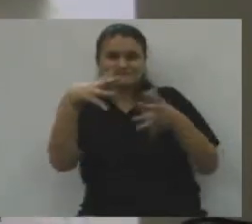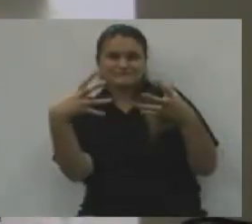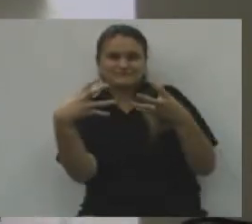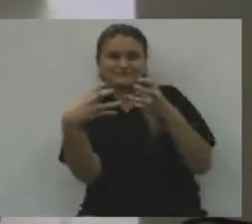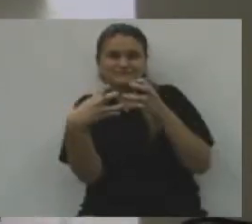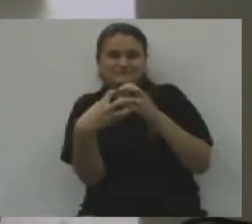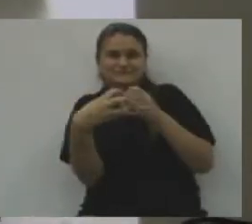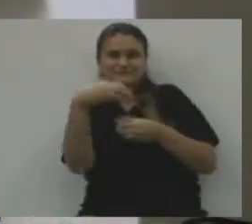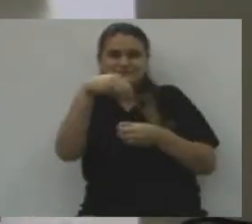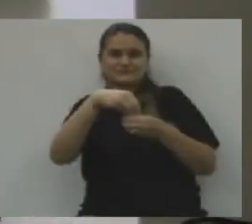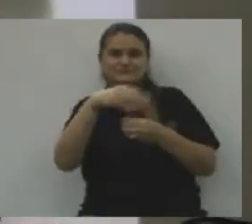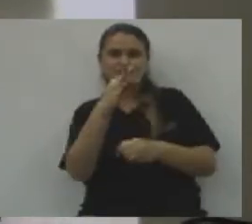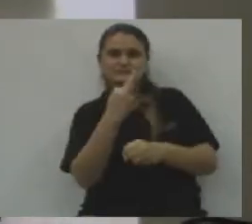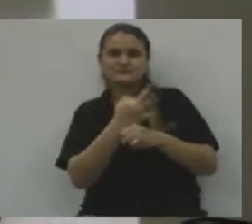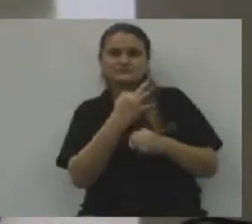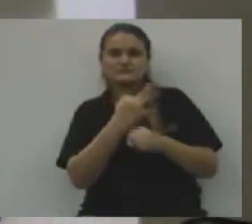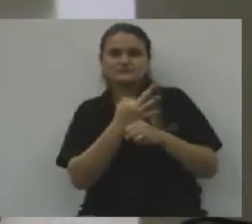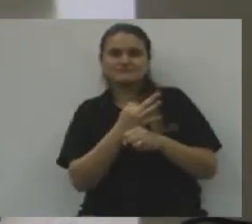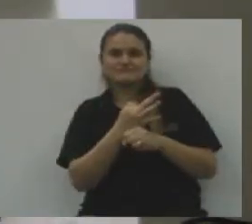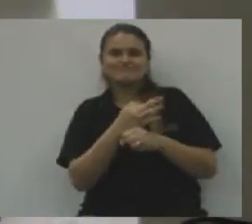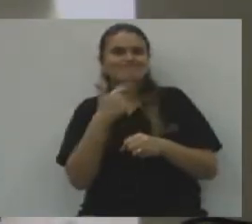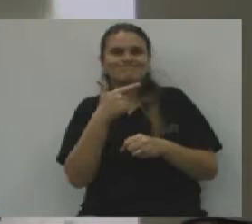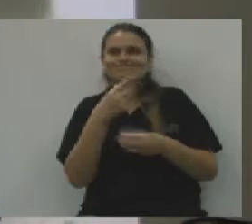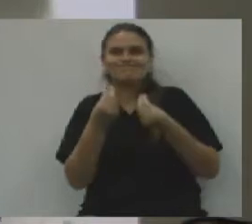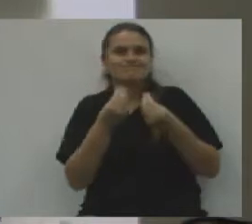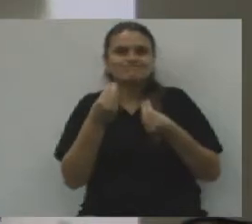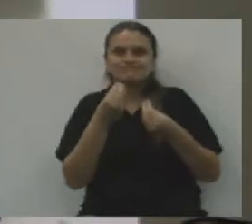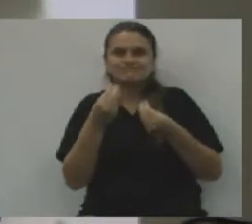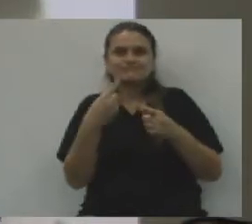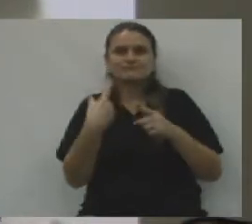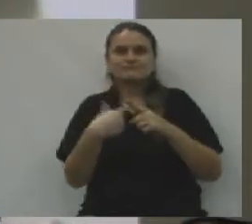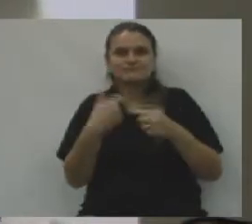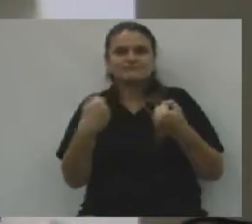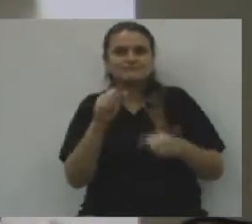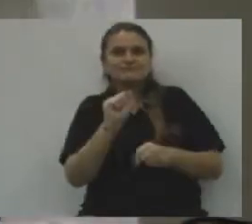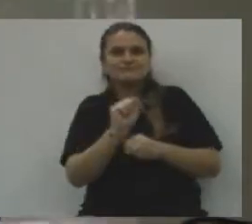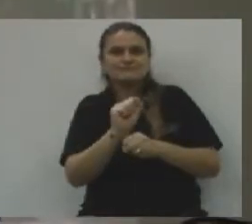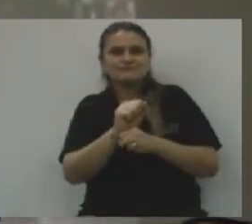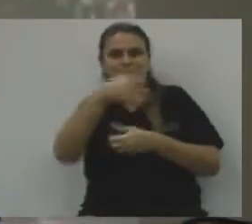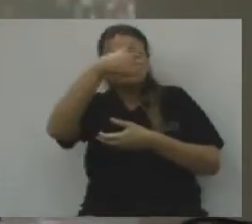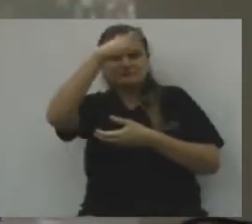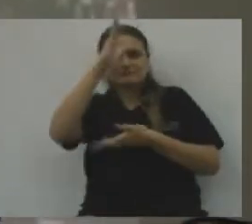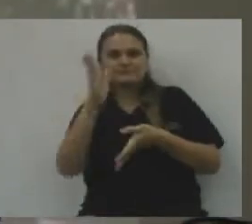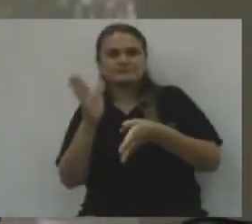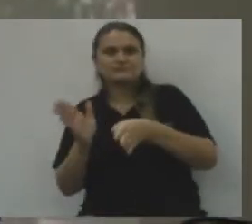estava mais grave ali, não tinha como tirar ela até a chegada do socorro ali.